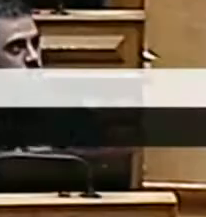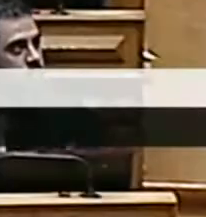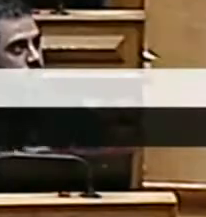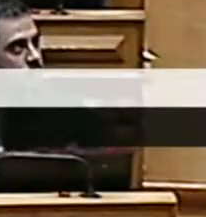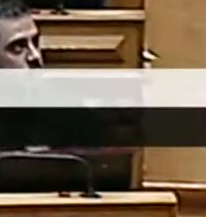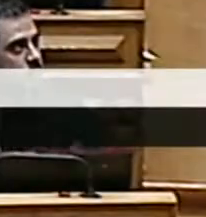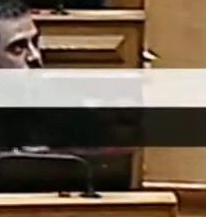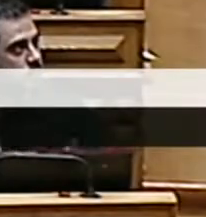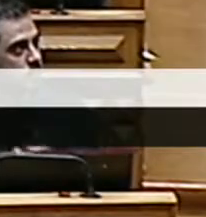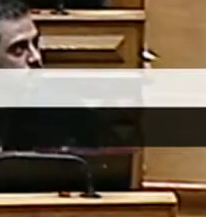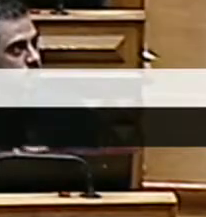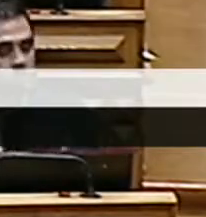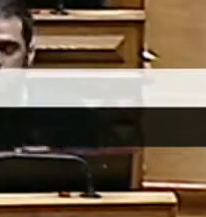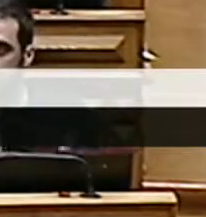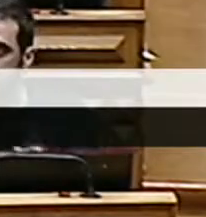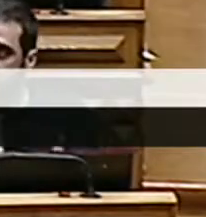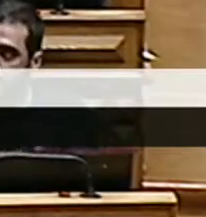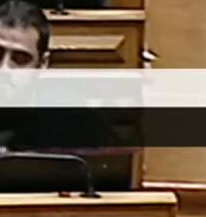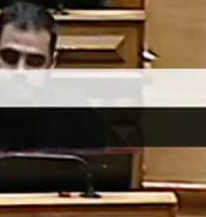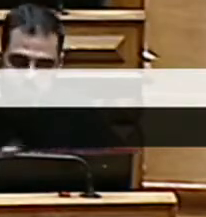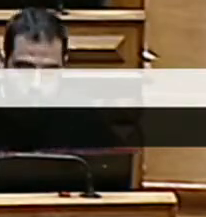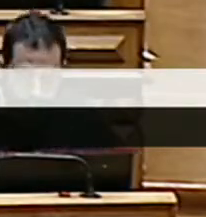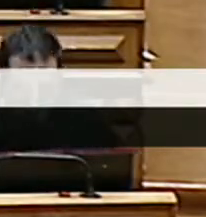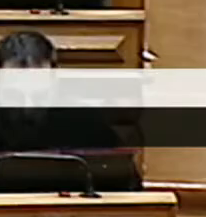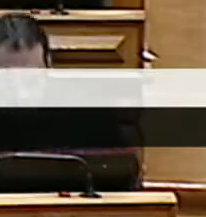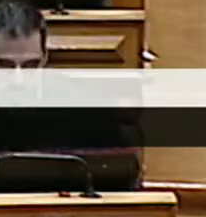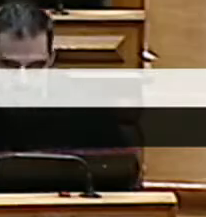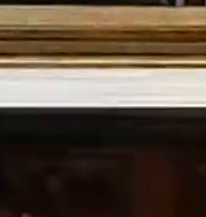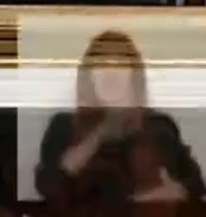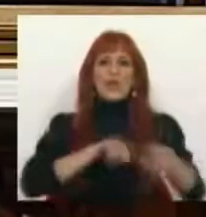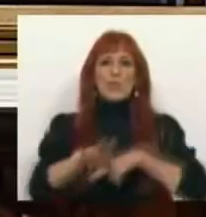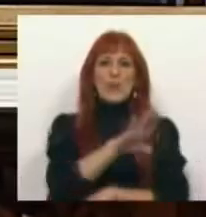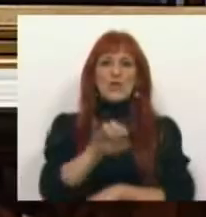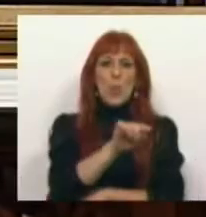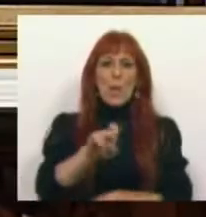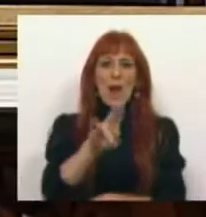Tem agora a palavra também para uma pergunta o Sr. Deputado João Almeida, do CDS.